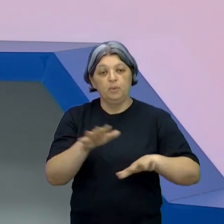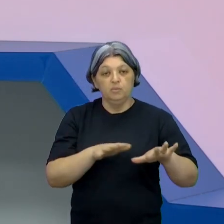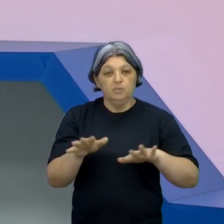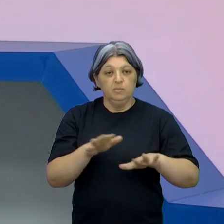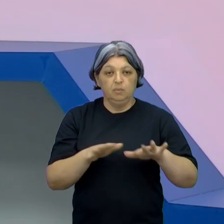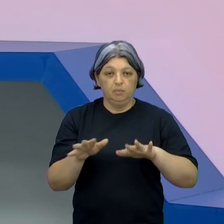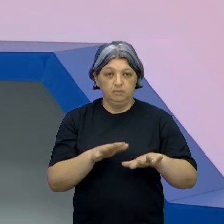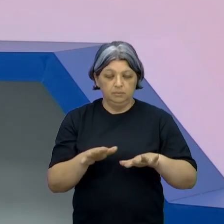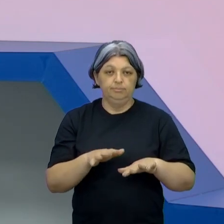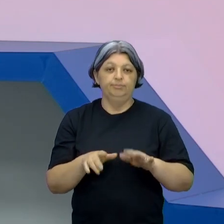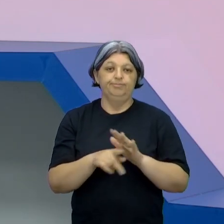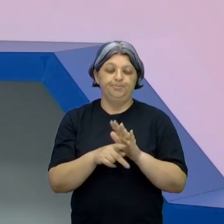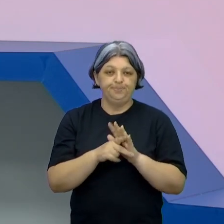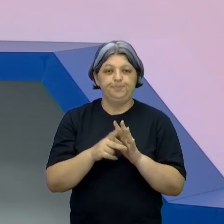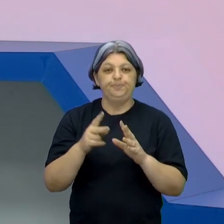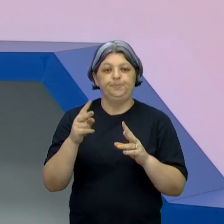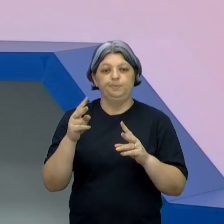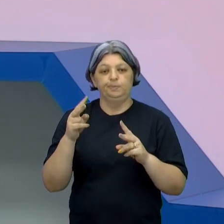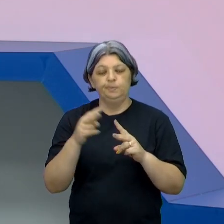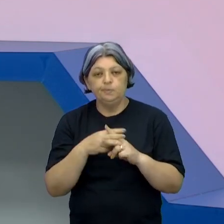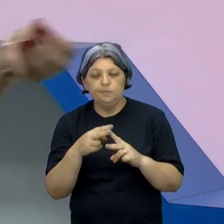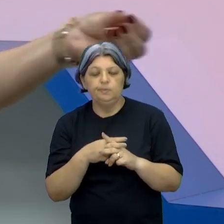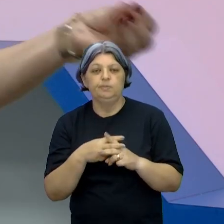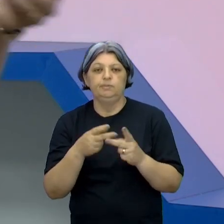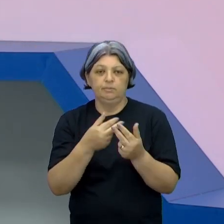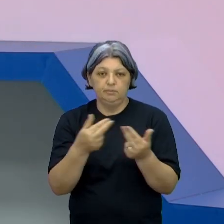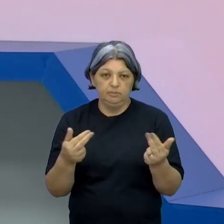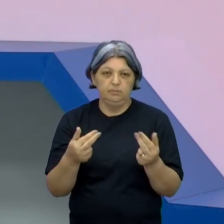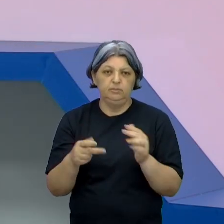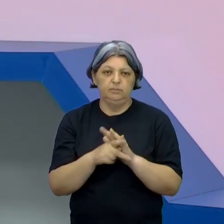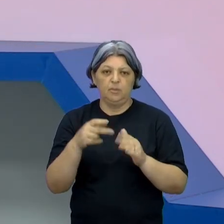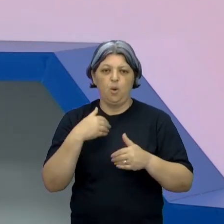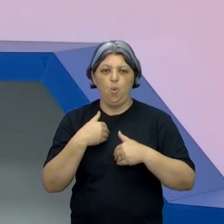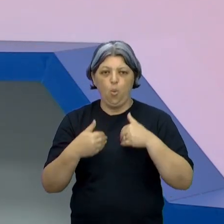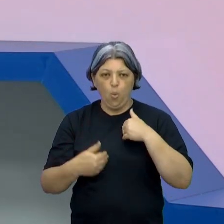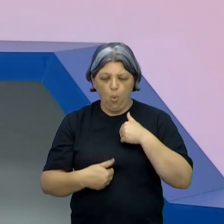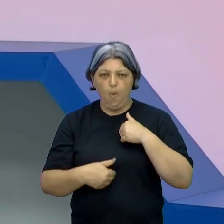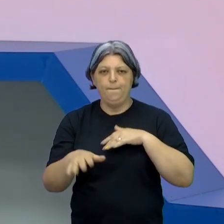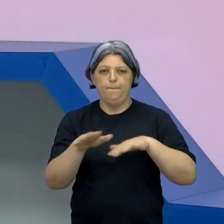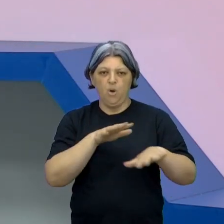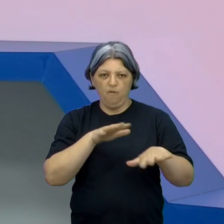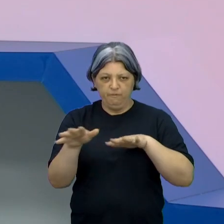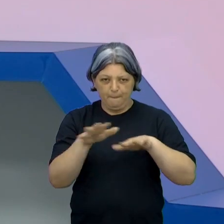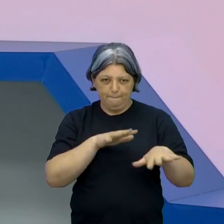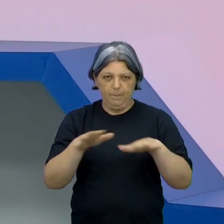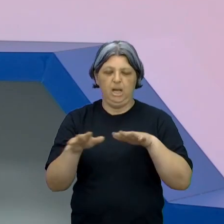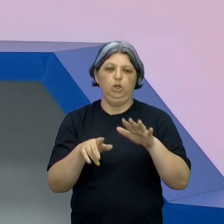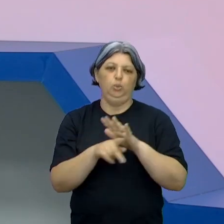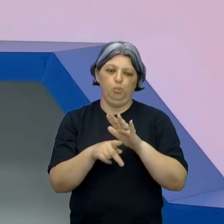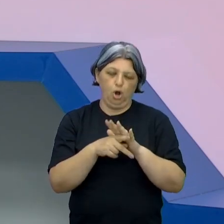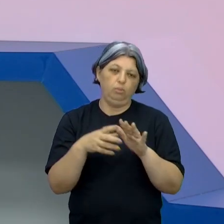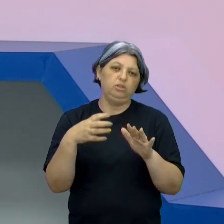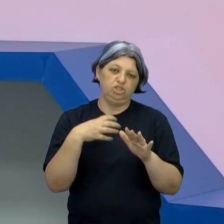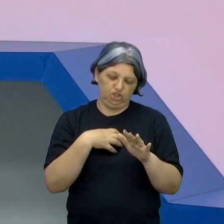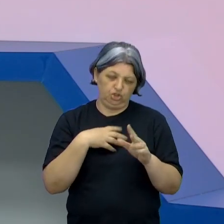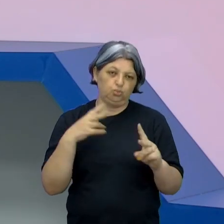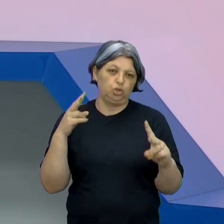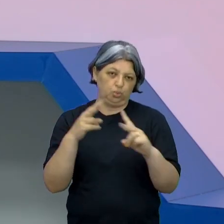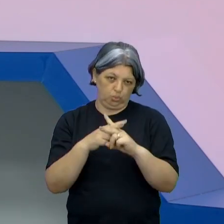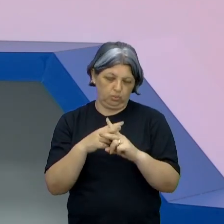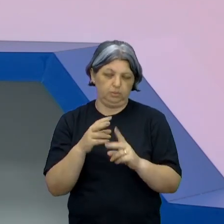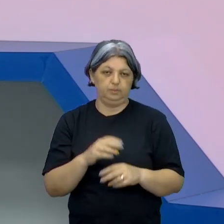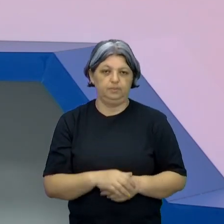nós falamos da luta, né, na questão do corpo, do movimento, dos golpes, da luta propriamente dita, mas